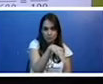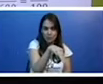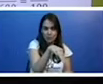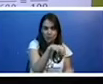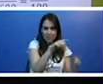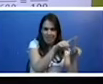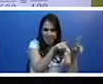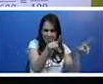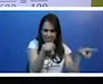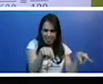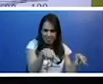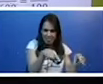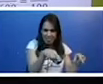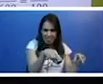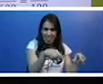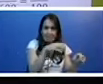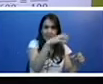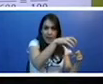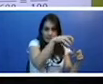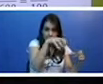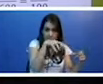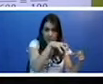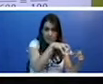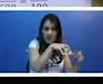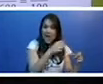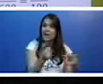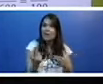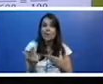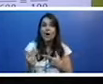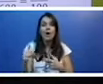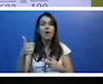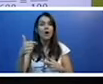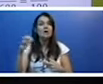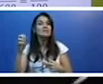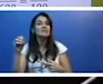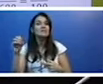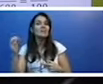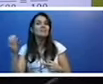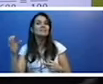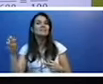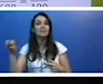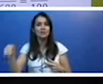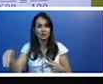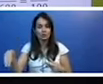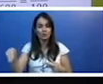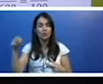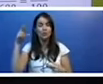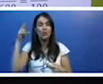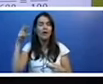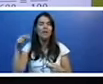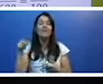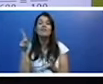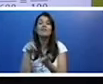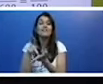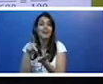planta, equivale a 100 centímetros em tamanho real, ok?